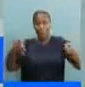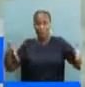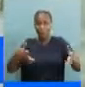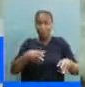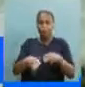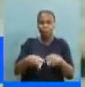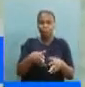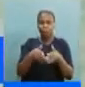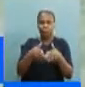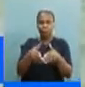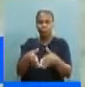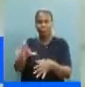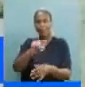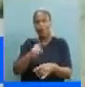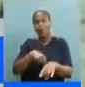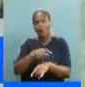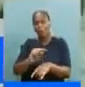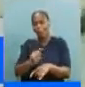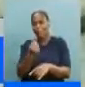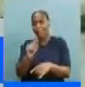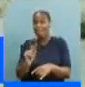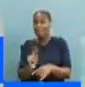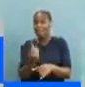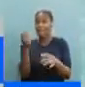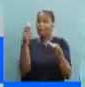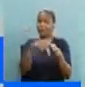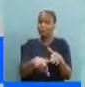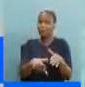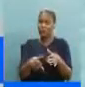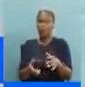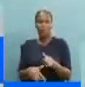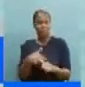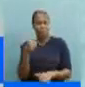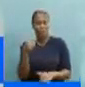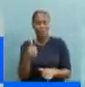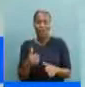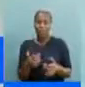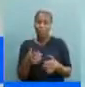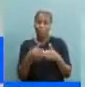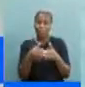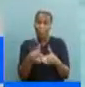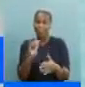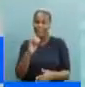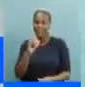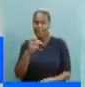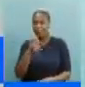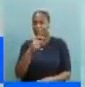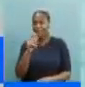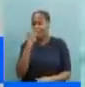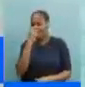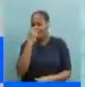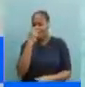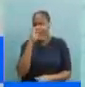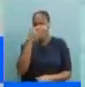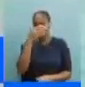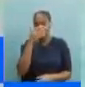de mais de uma hora, o primeiro a despontar e a cortar a meta na Praia Diante foi o bote Isabel, curiosamente no